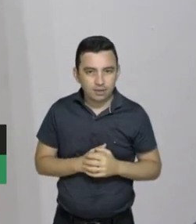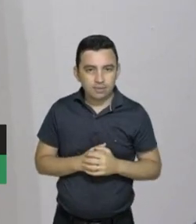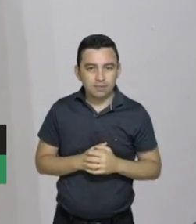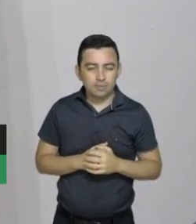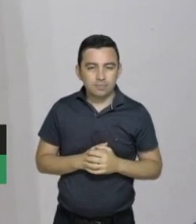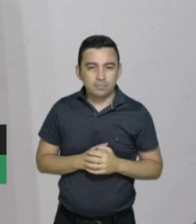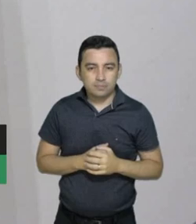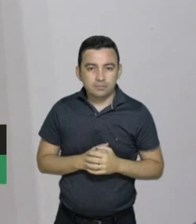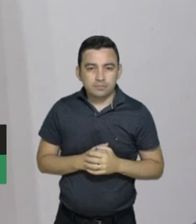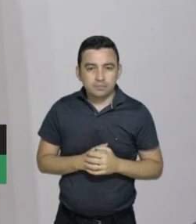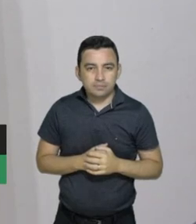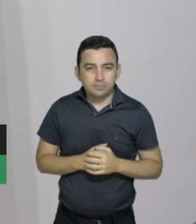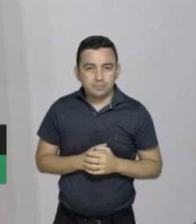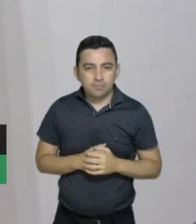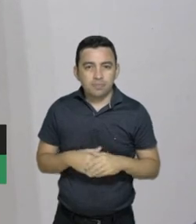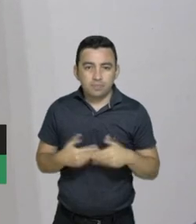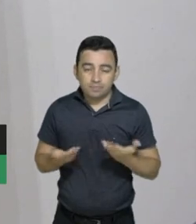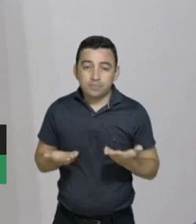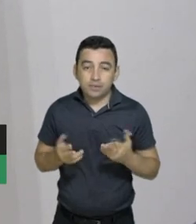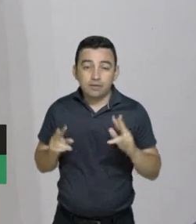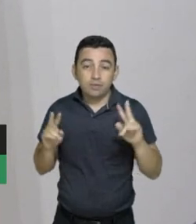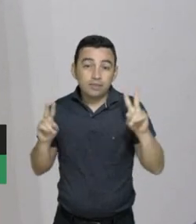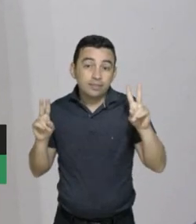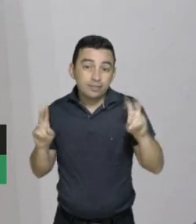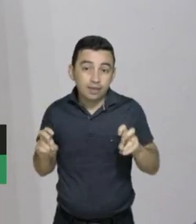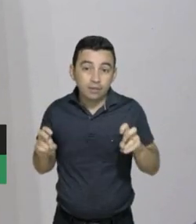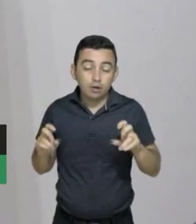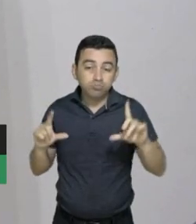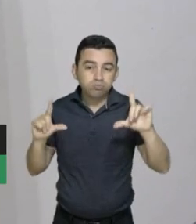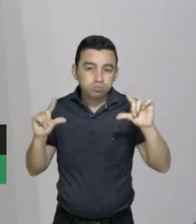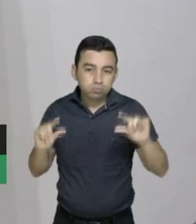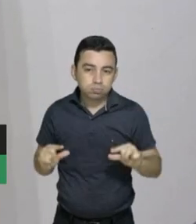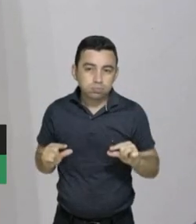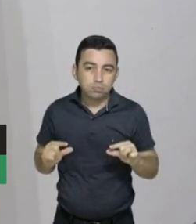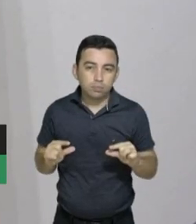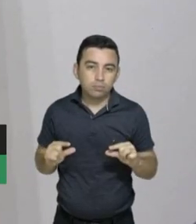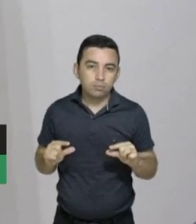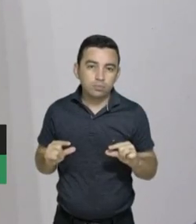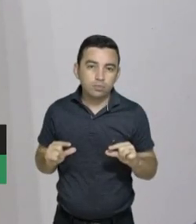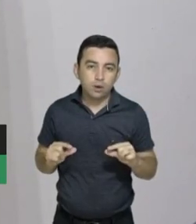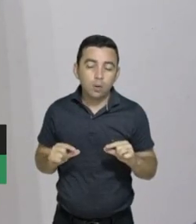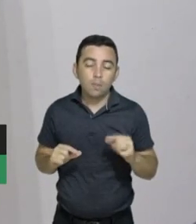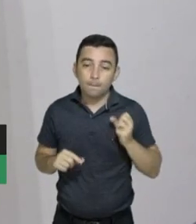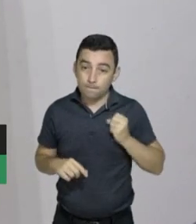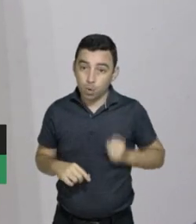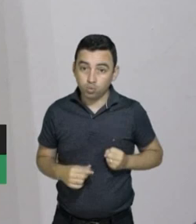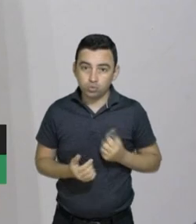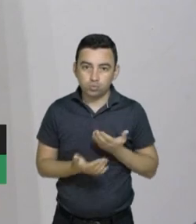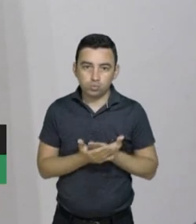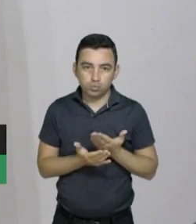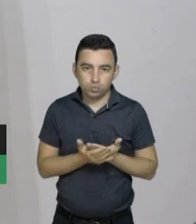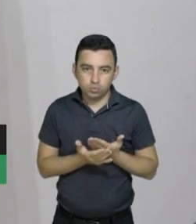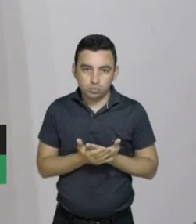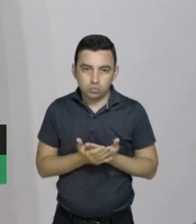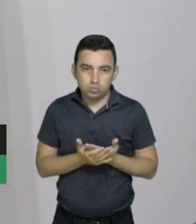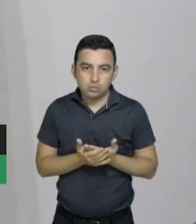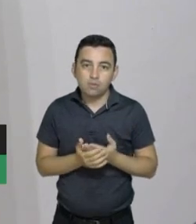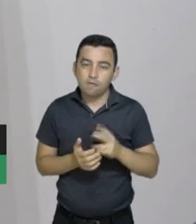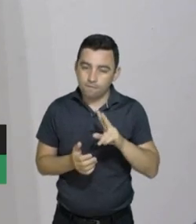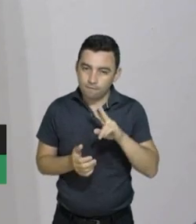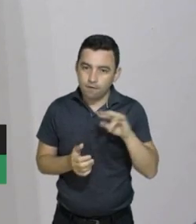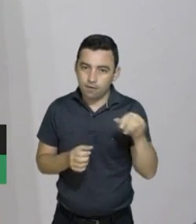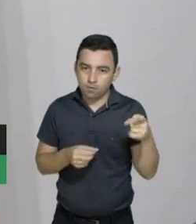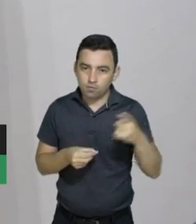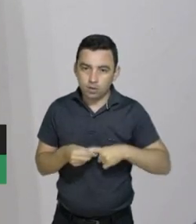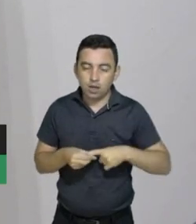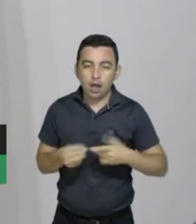é essa questão da redução do bolsa estudando vai voltar o governo